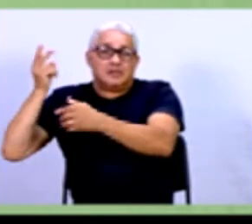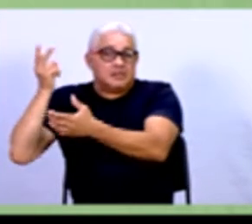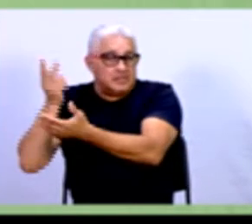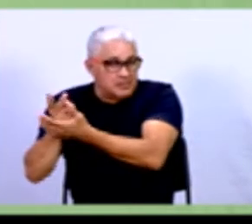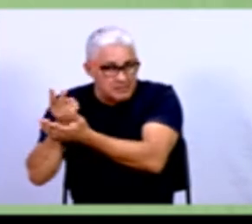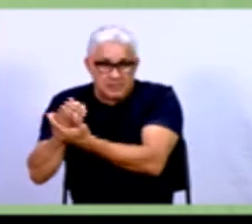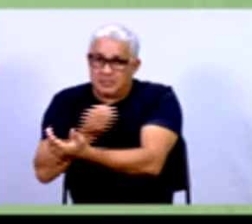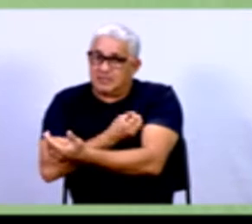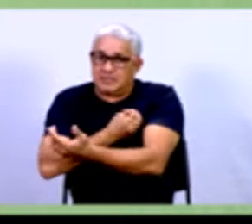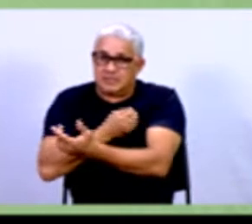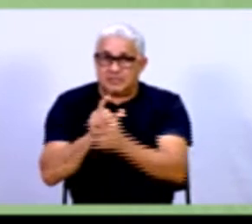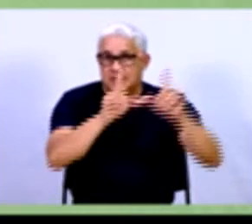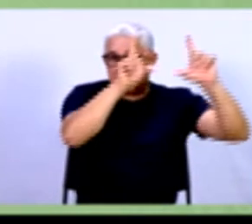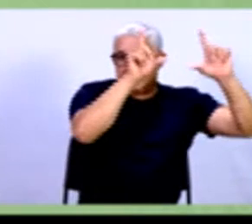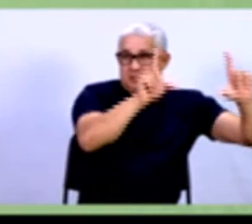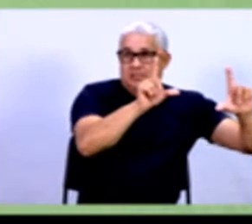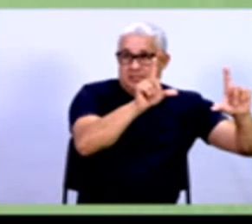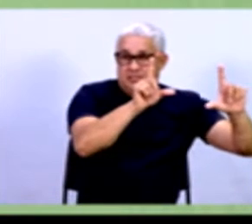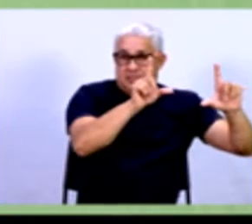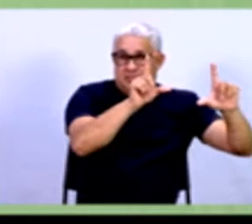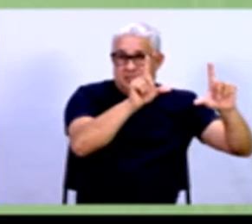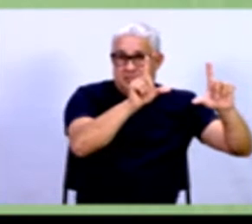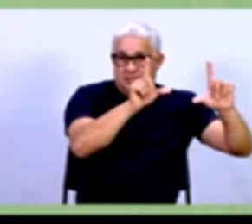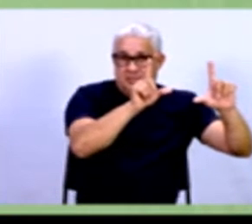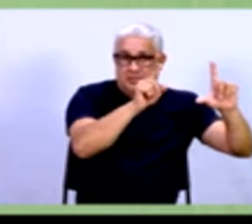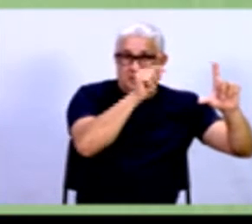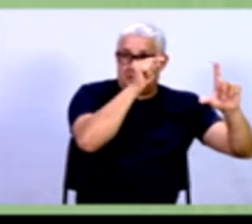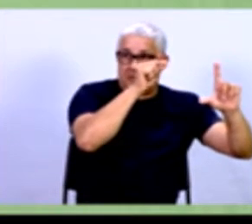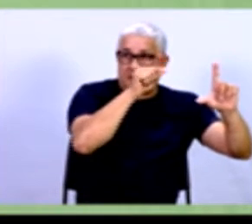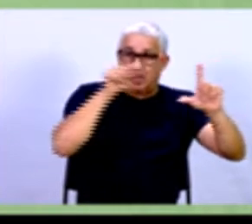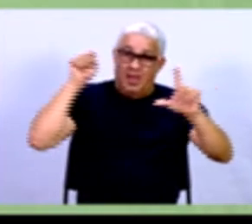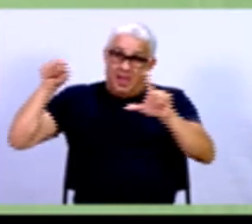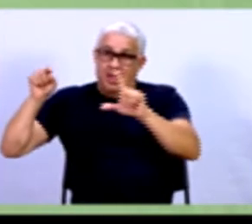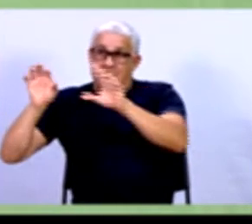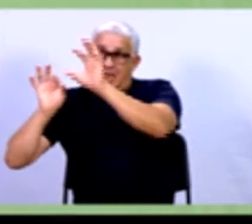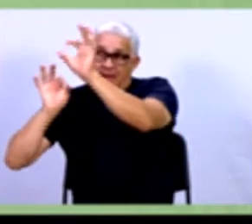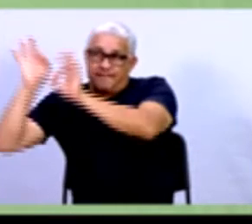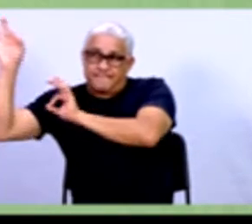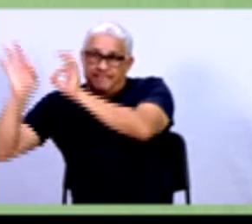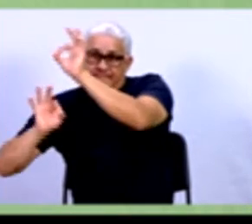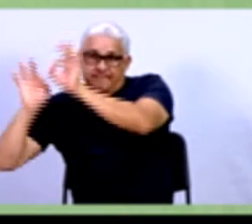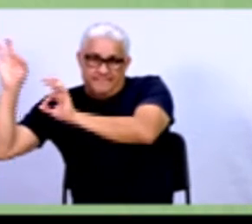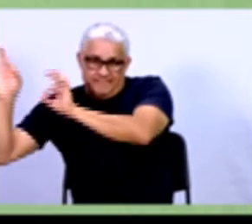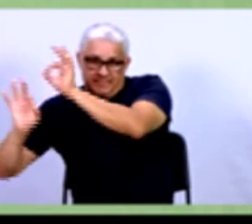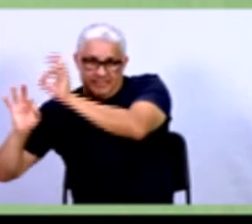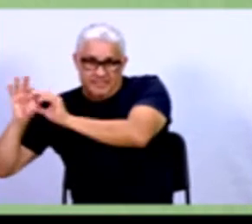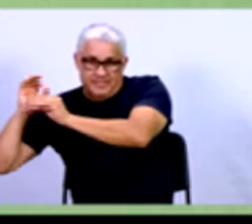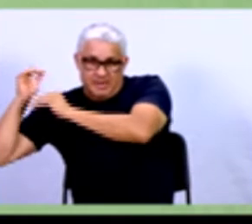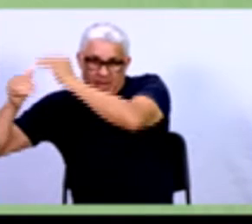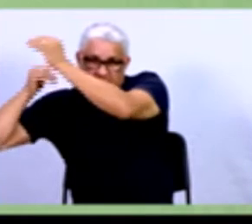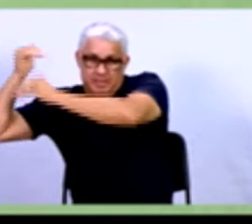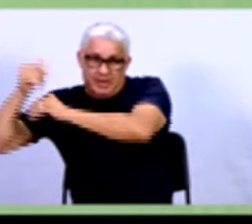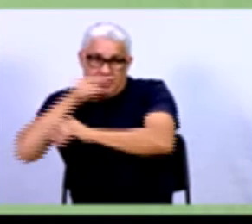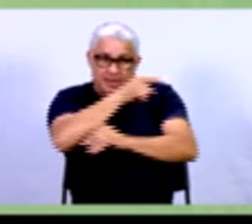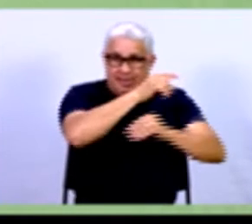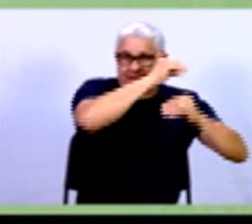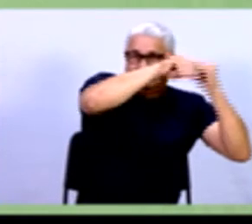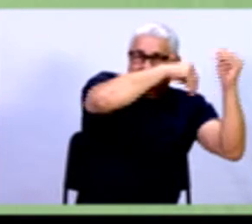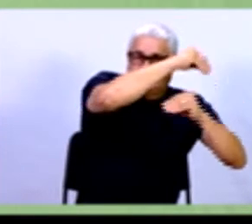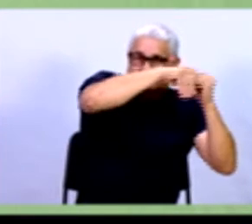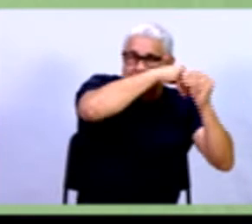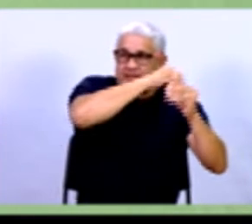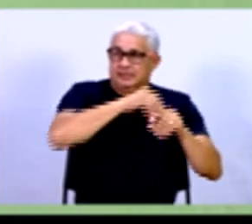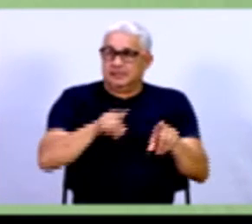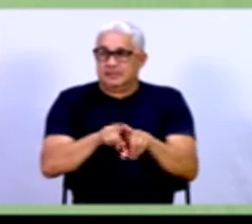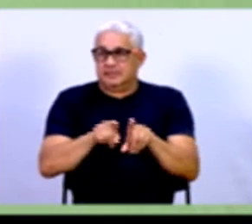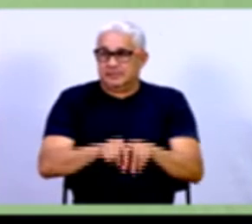nossa tabela do lado, só que eles estão organizados, aqui no caso, em ordem crescente, né? Aí, vamos encontrar